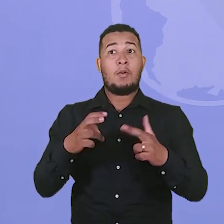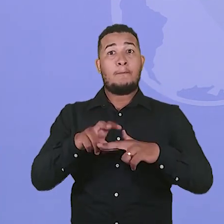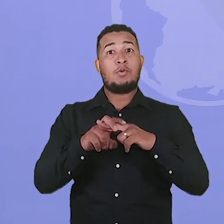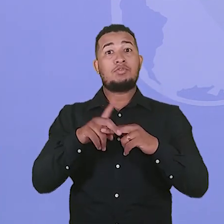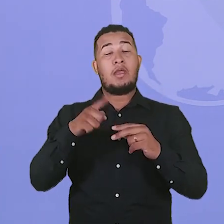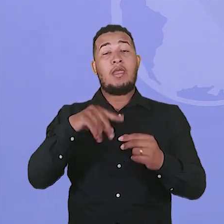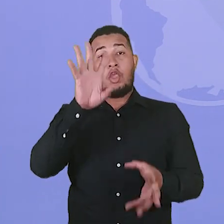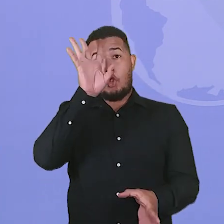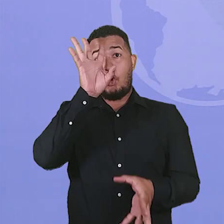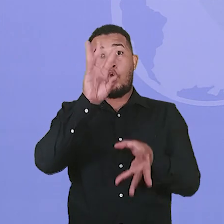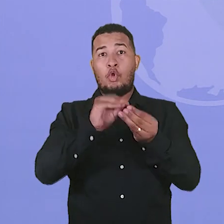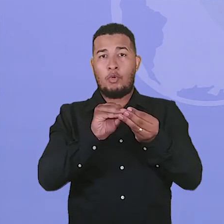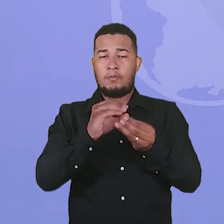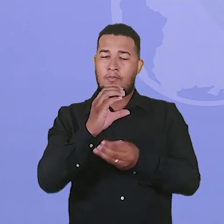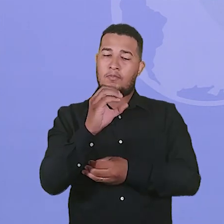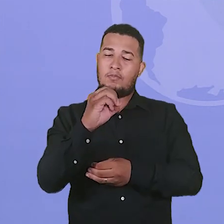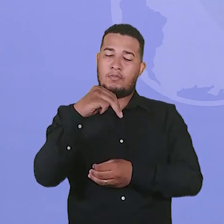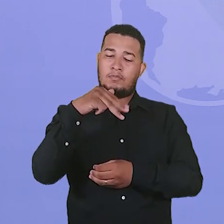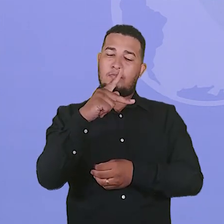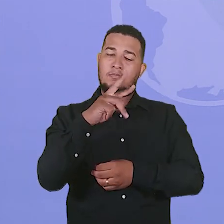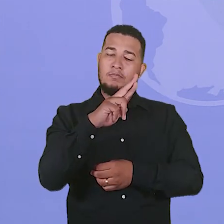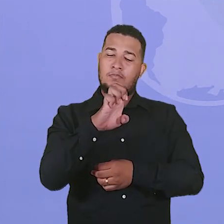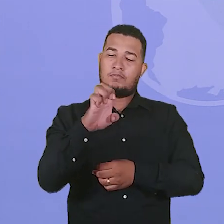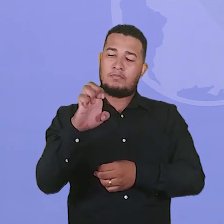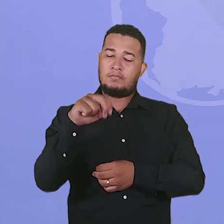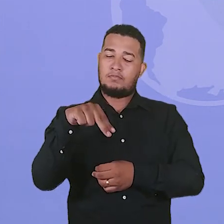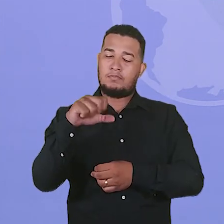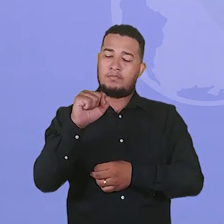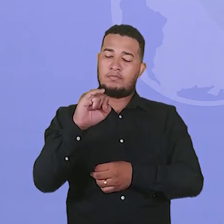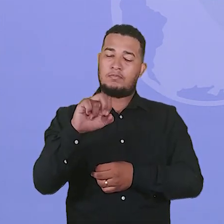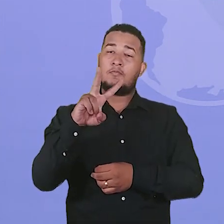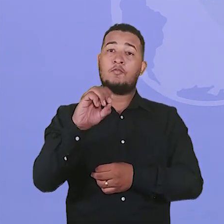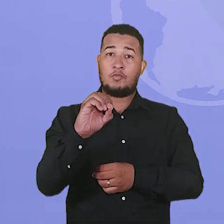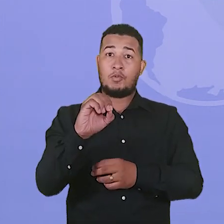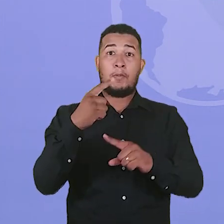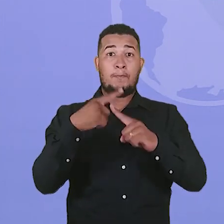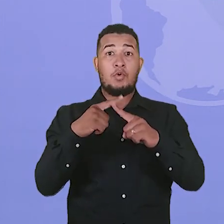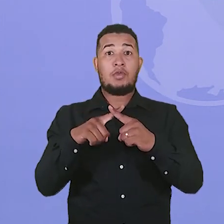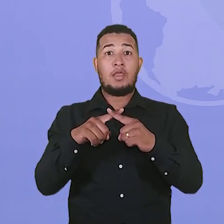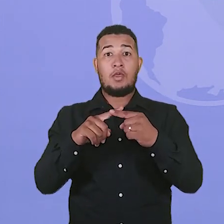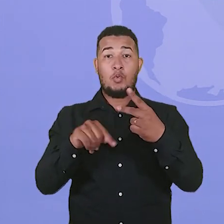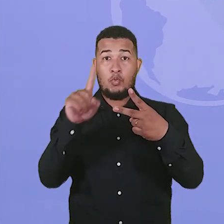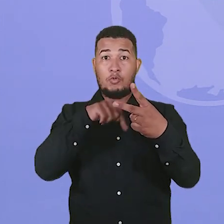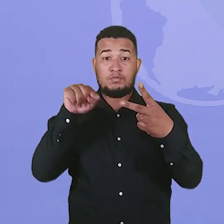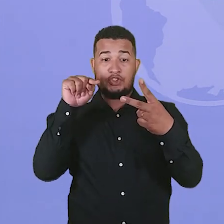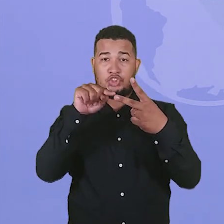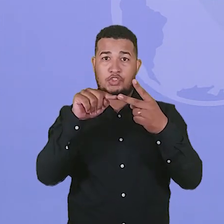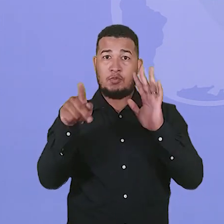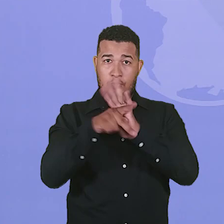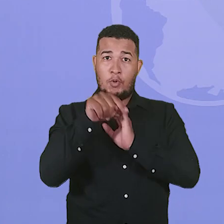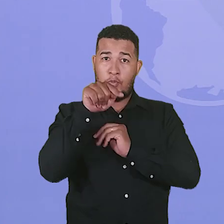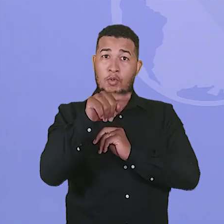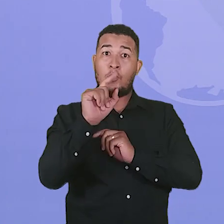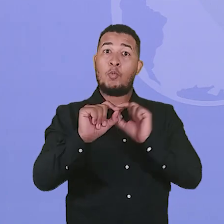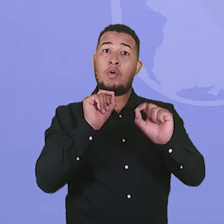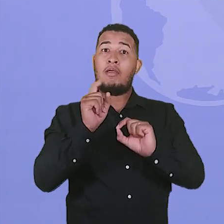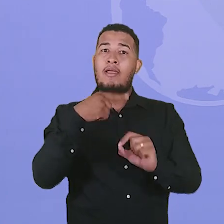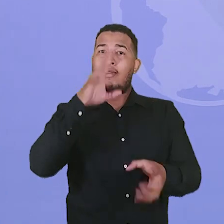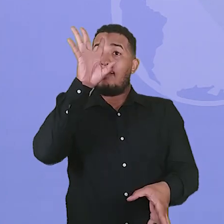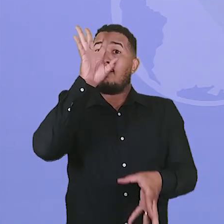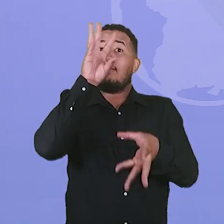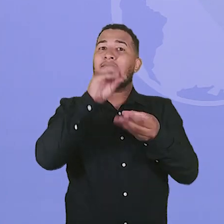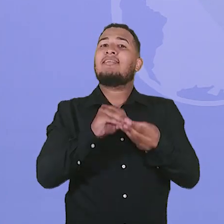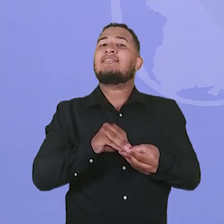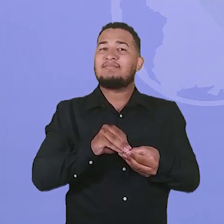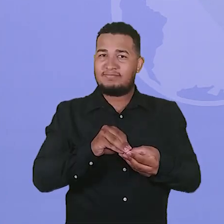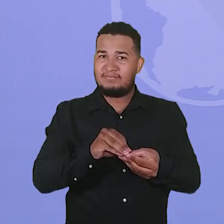que método compreensivo, porque a intenção do sociólogo, o objetivo do sociólogo é